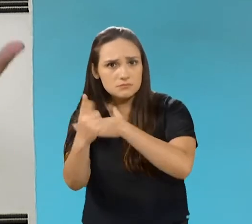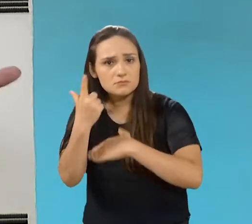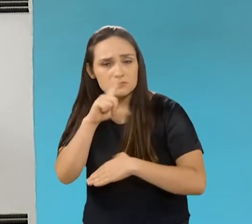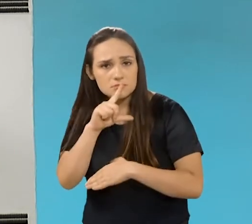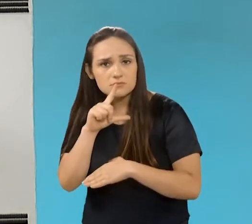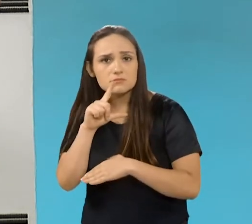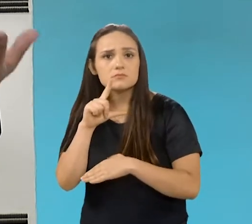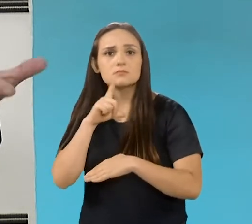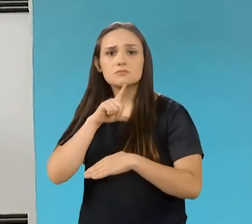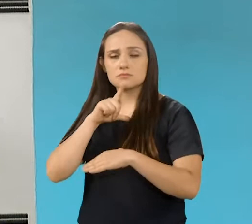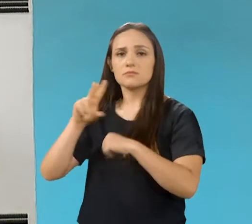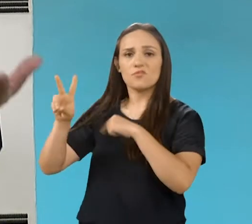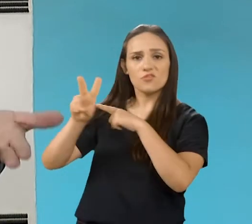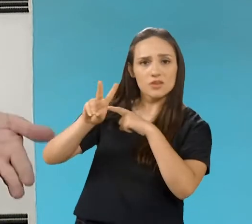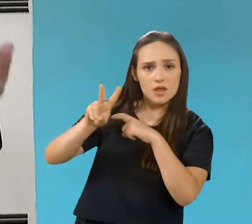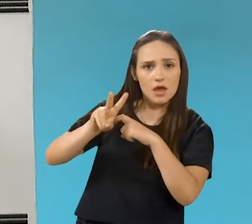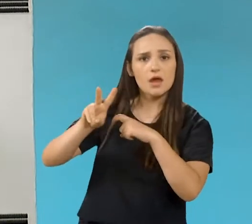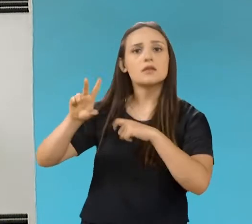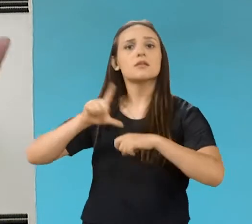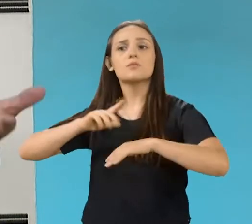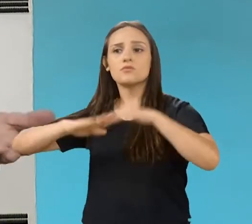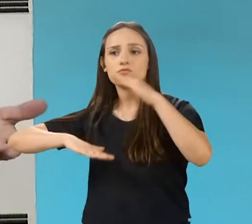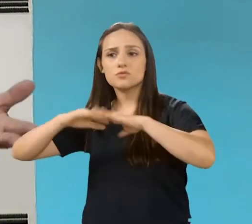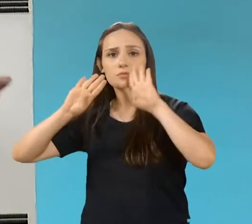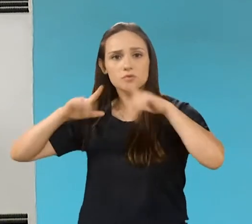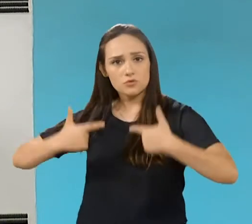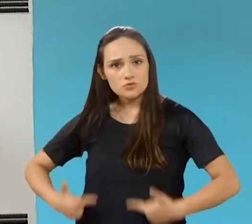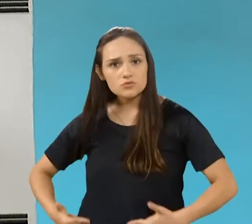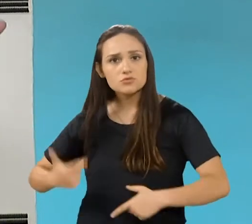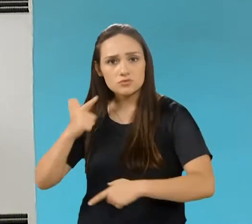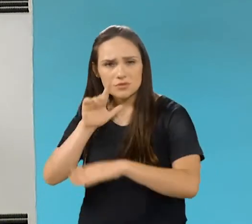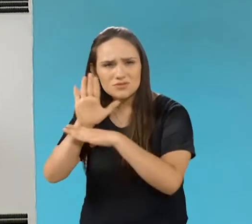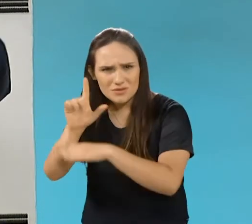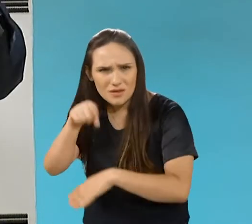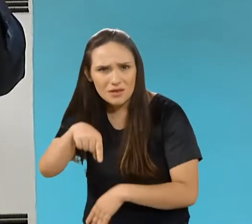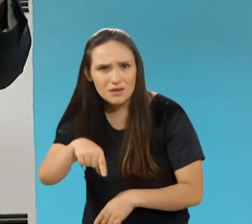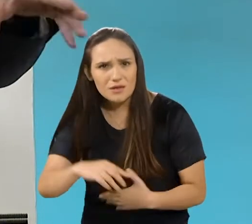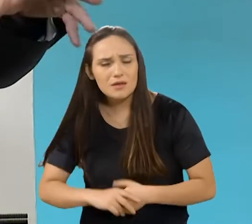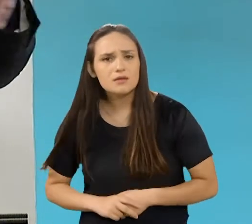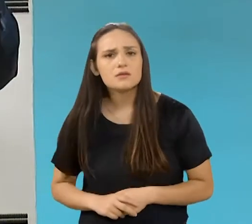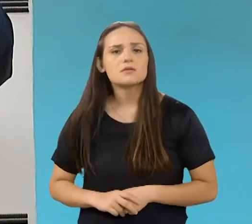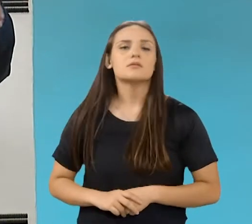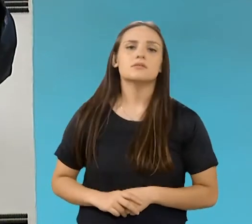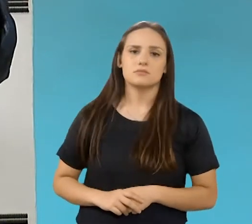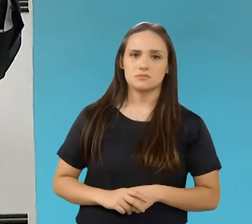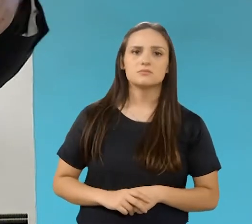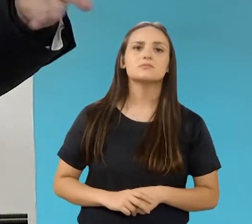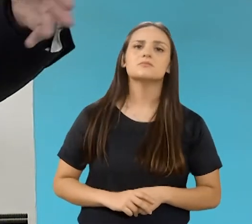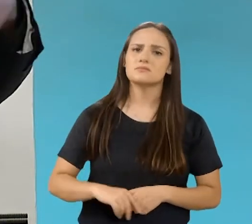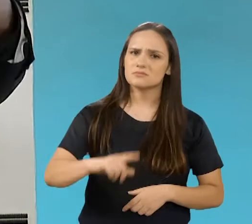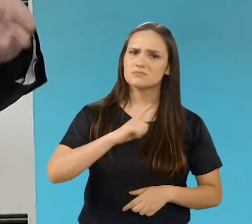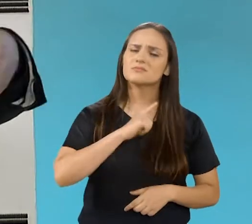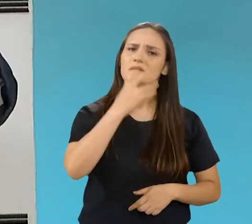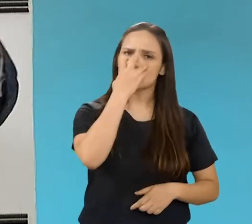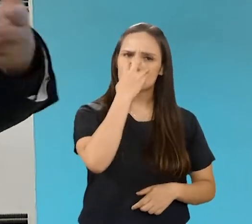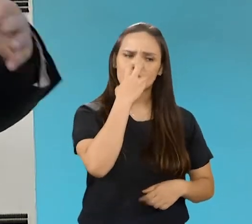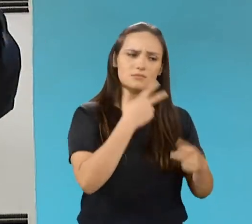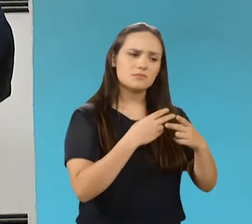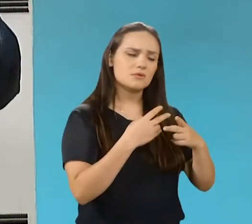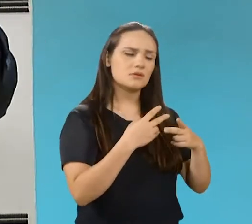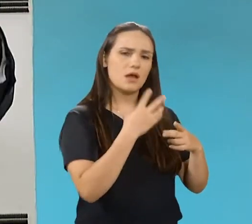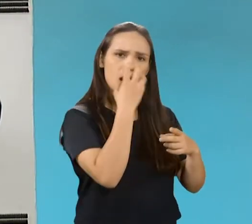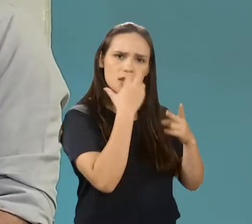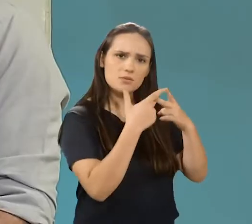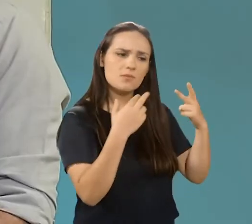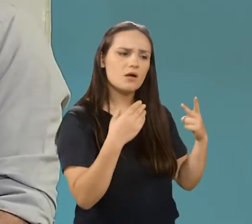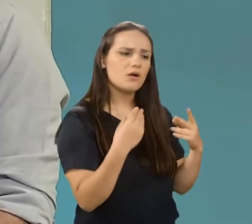você tem biólogos, médicos veterinários para fazer o tratamento. Eu estava assistindo, estavam até molham os animais quando encontro eles, né, para tentar